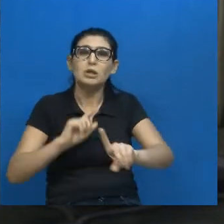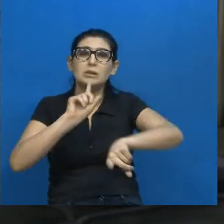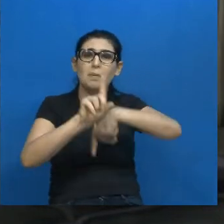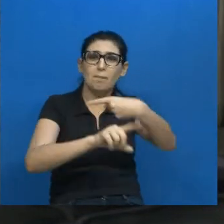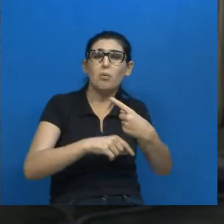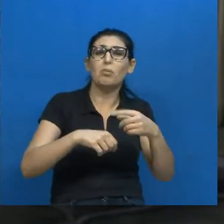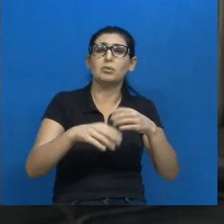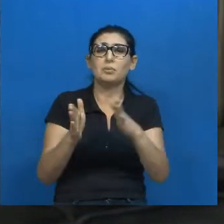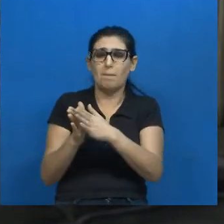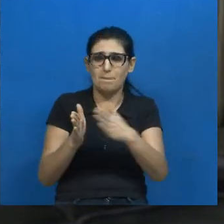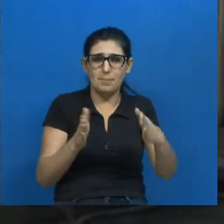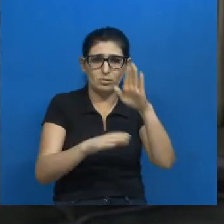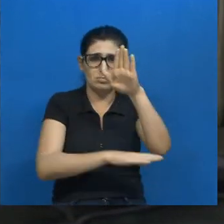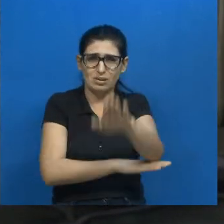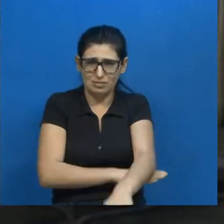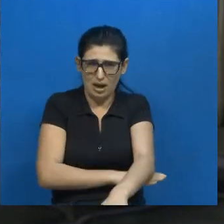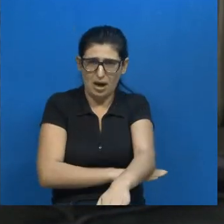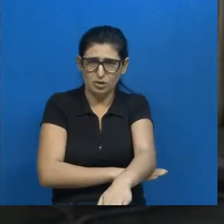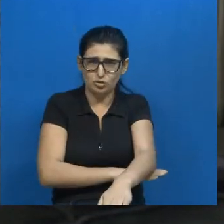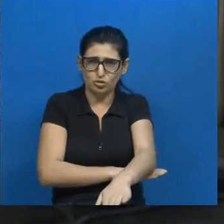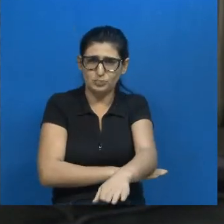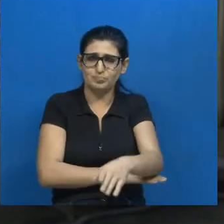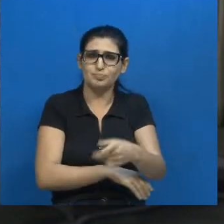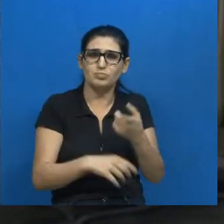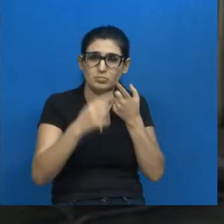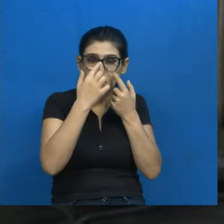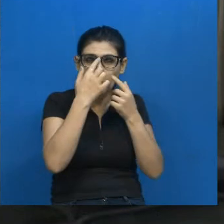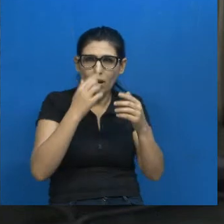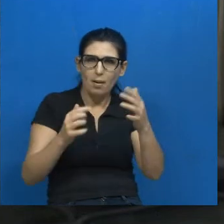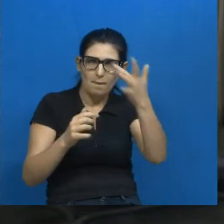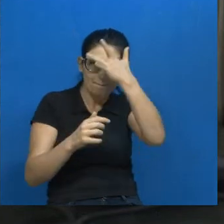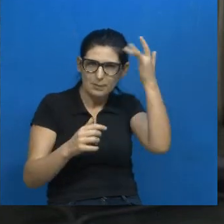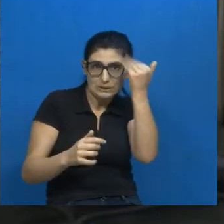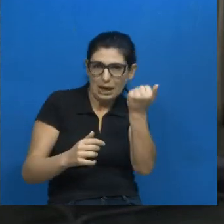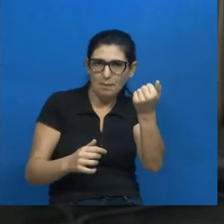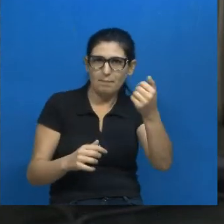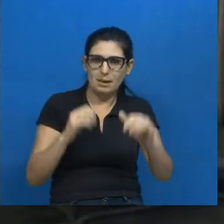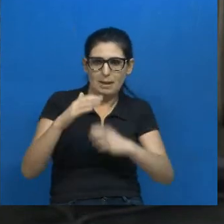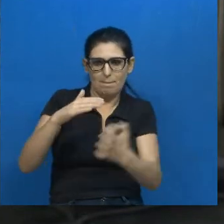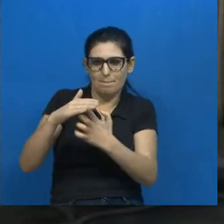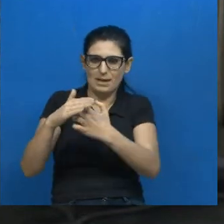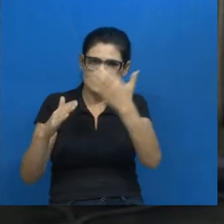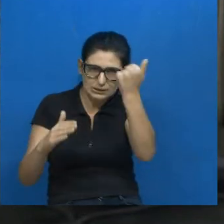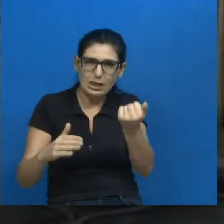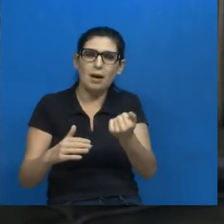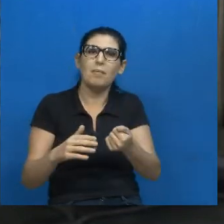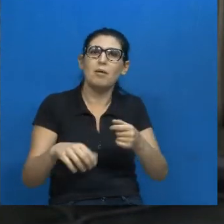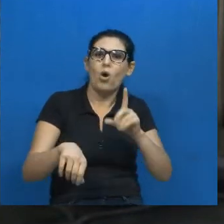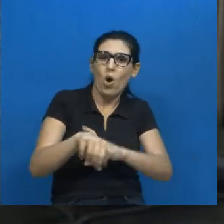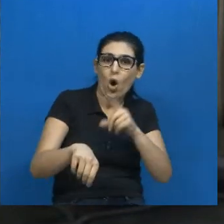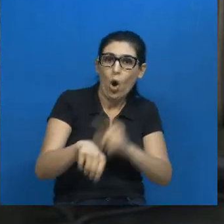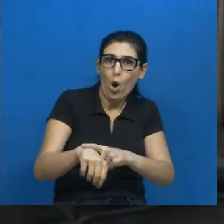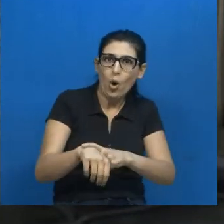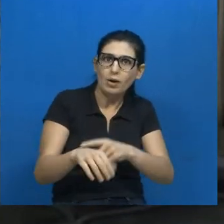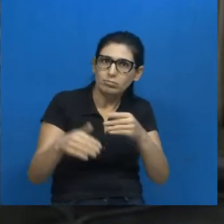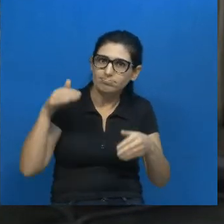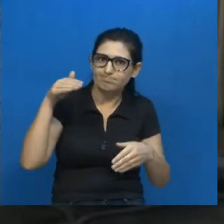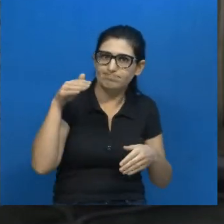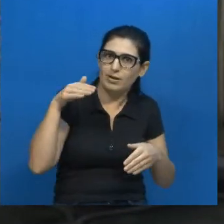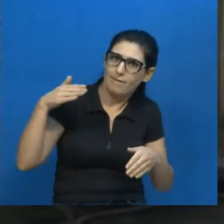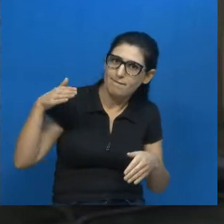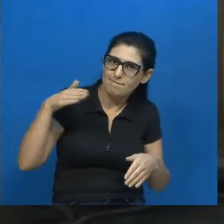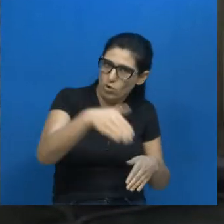tarde, você vê aonde foi o reembarque dele, também com todos os registros que nós estamos falando.